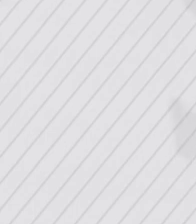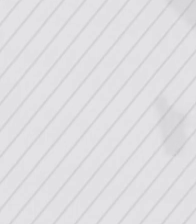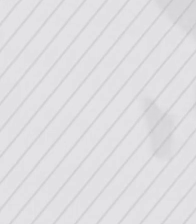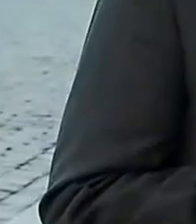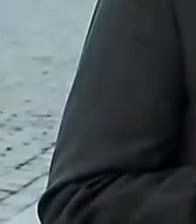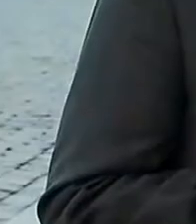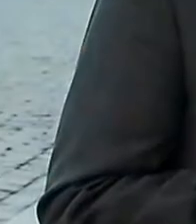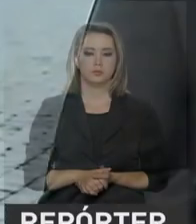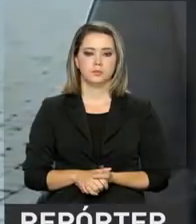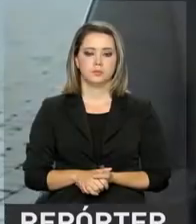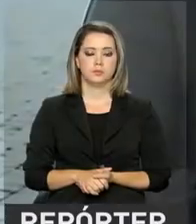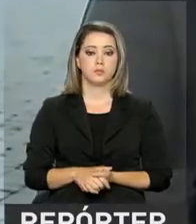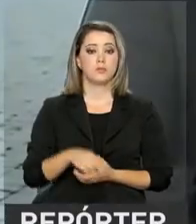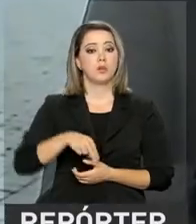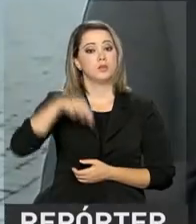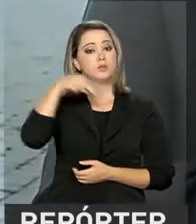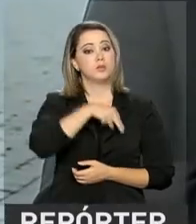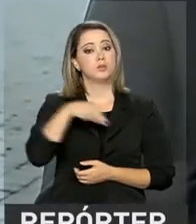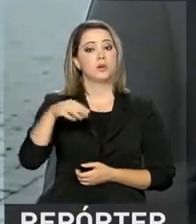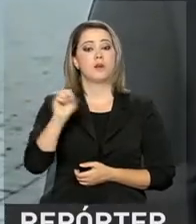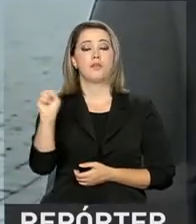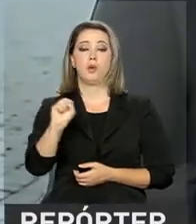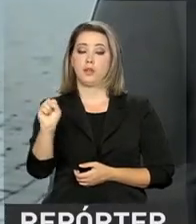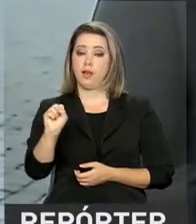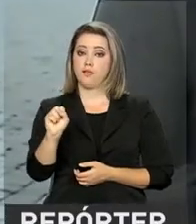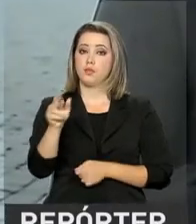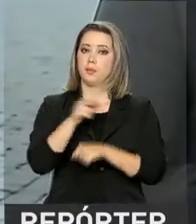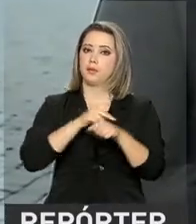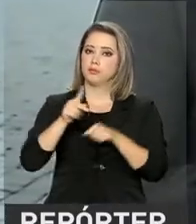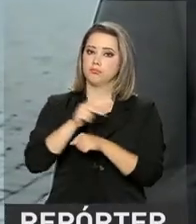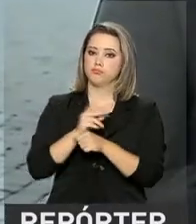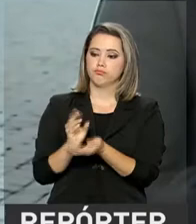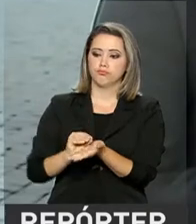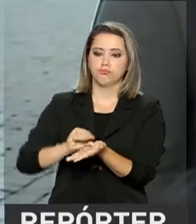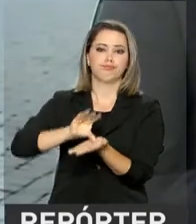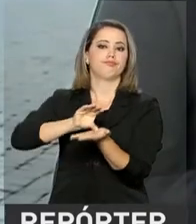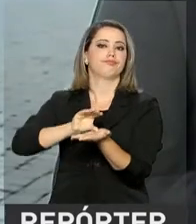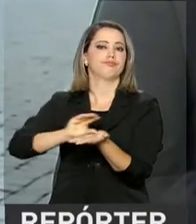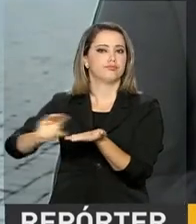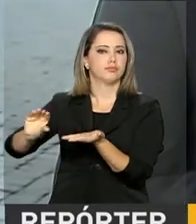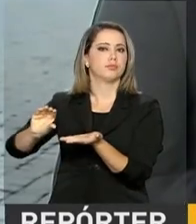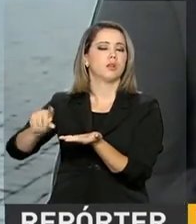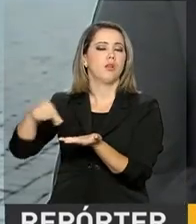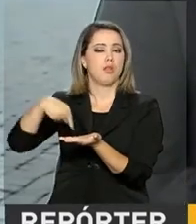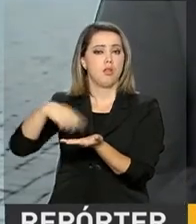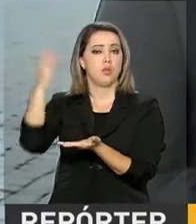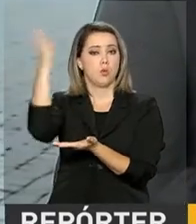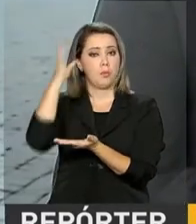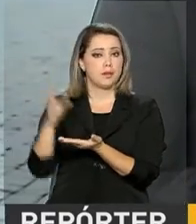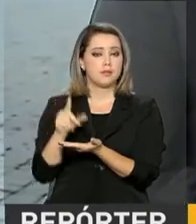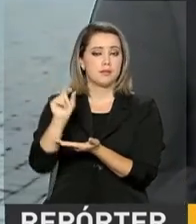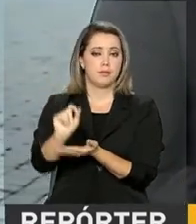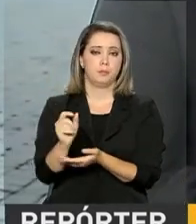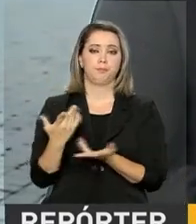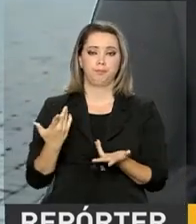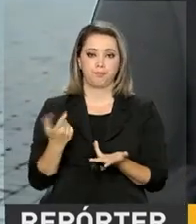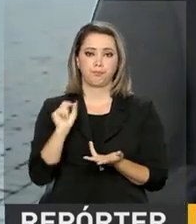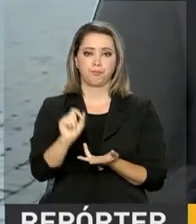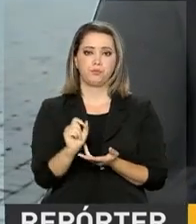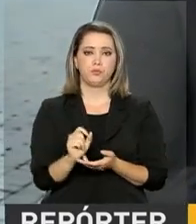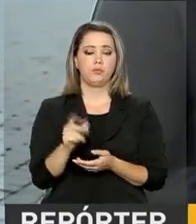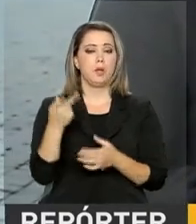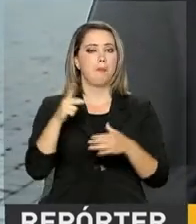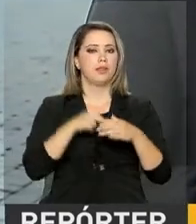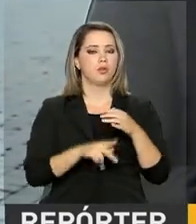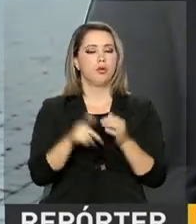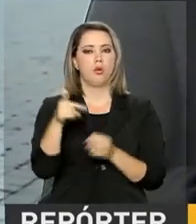a noruega é o oitavo país em volume de investimentos estrangeiros diretos na economia brasileira o setor de petróleo